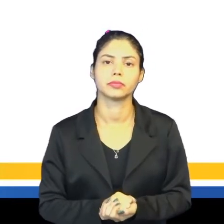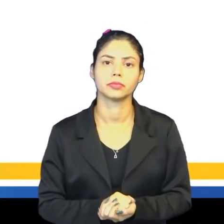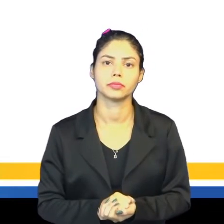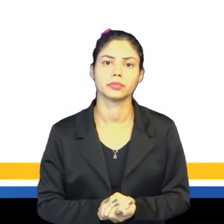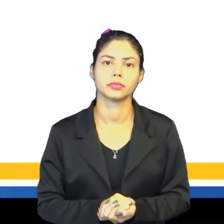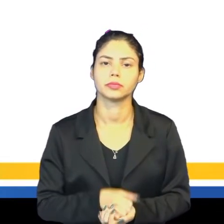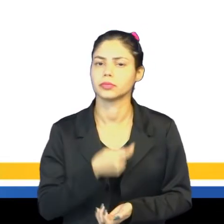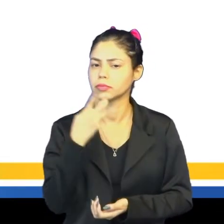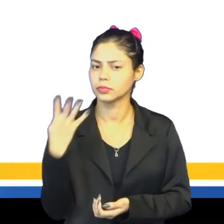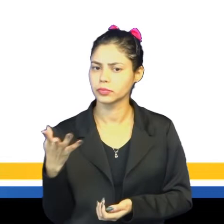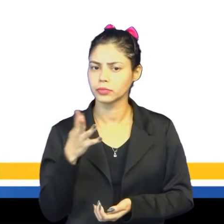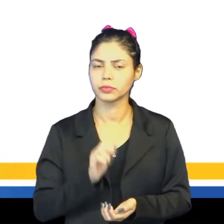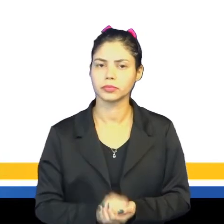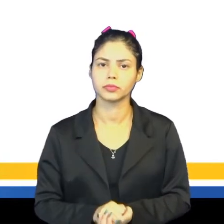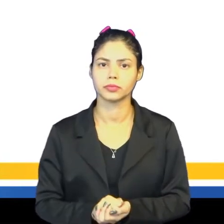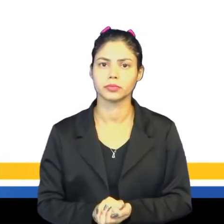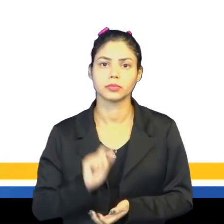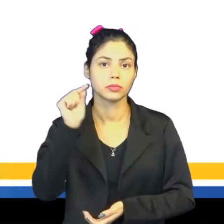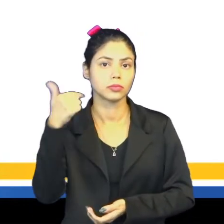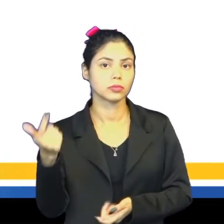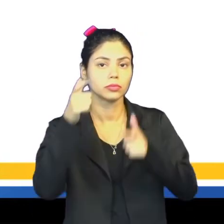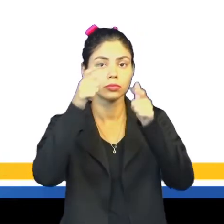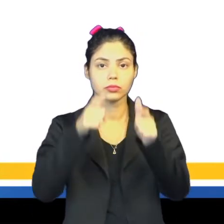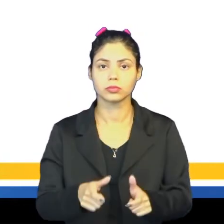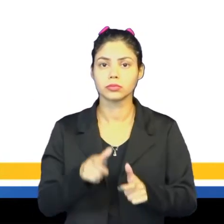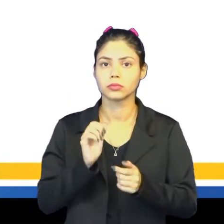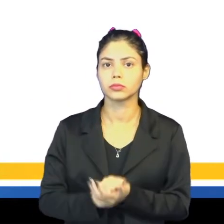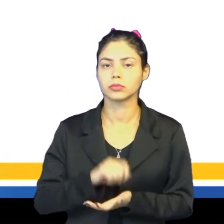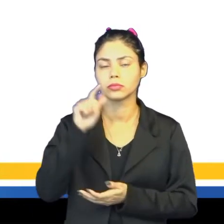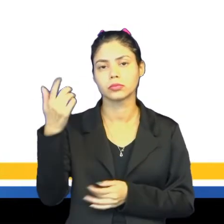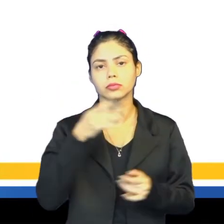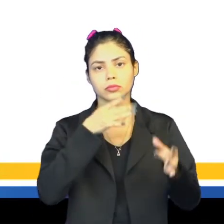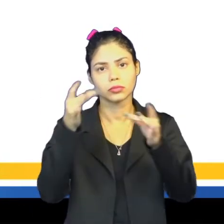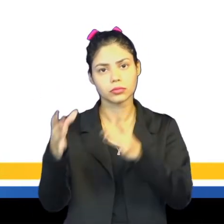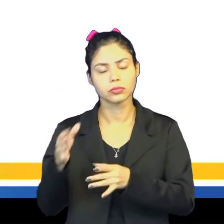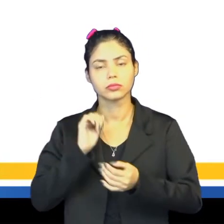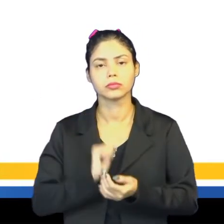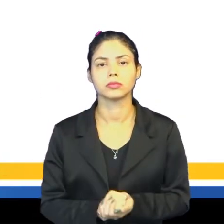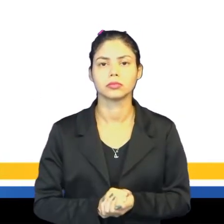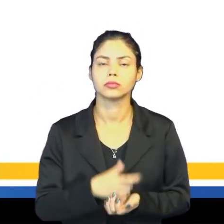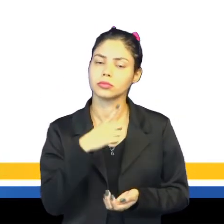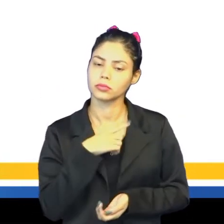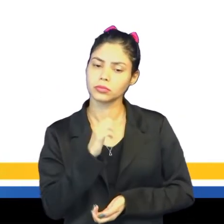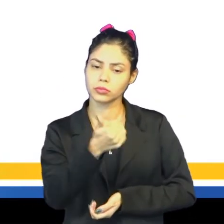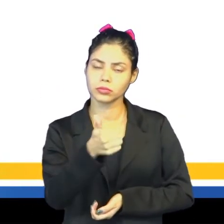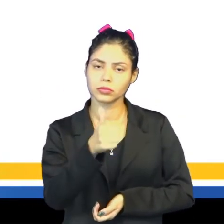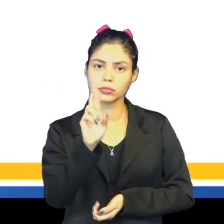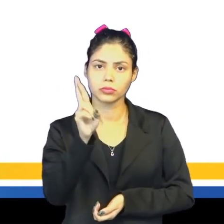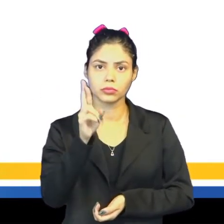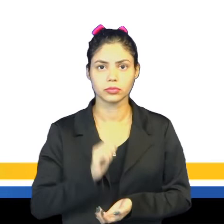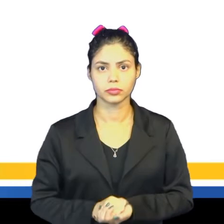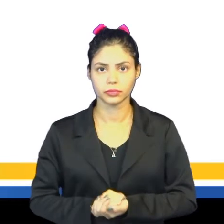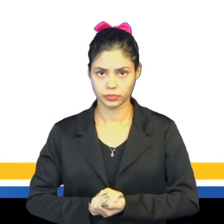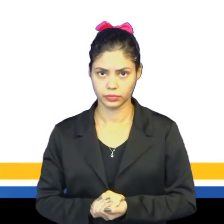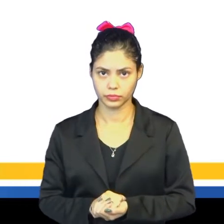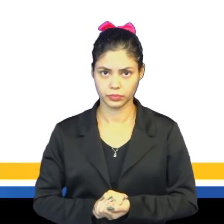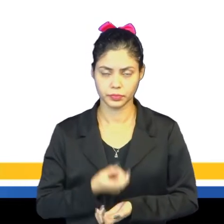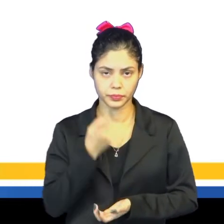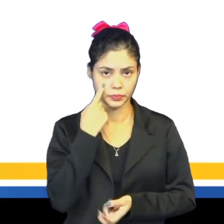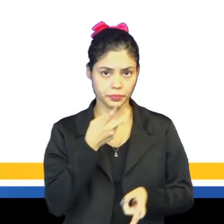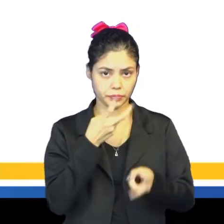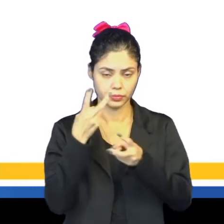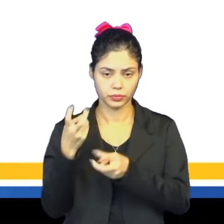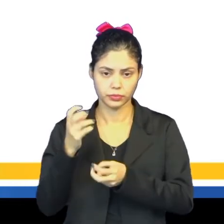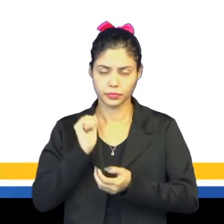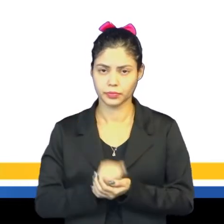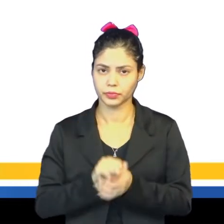mesma quantidade em outro lugar, ou seja, em outro mercado, custa R$ 11.